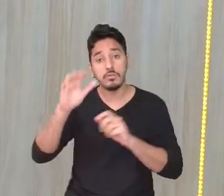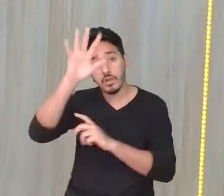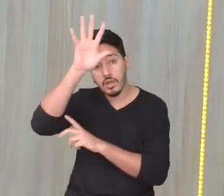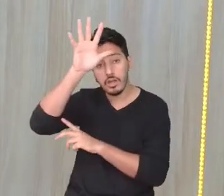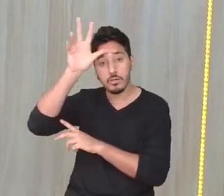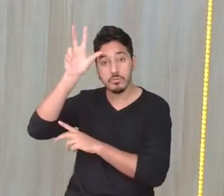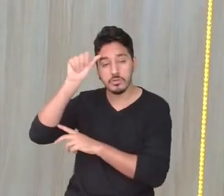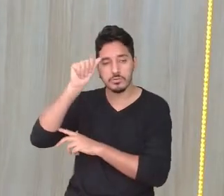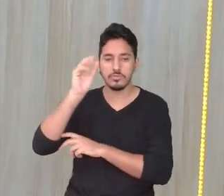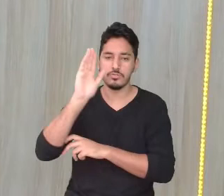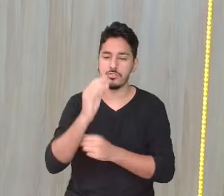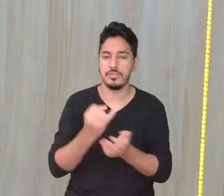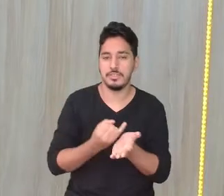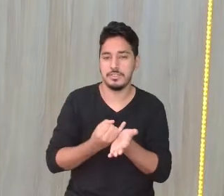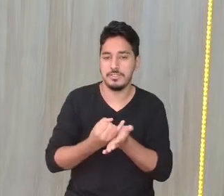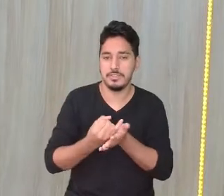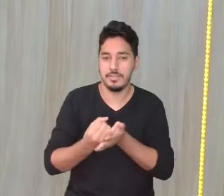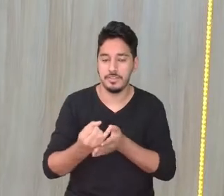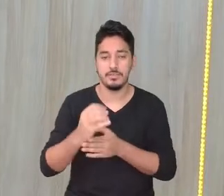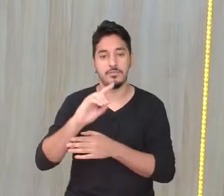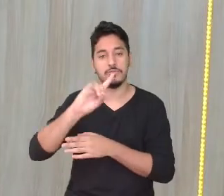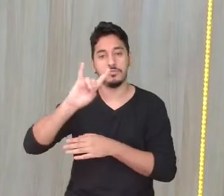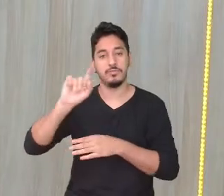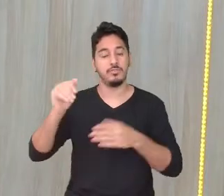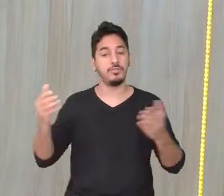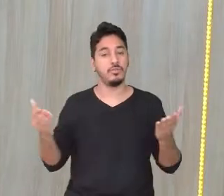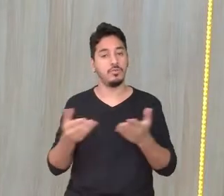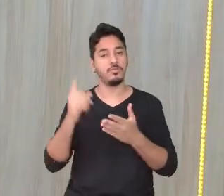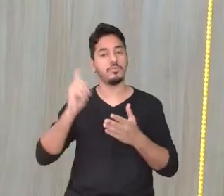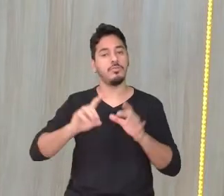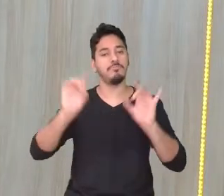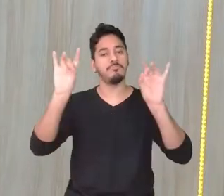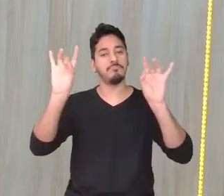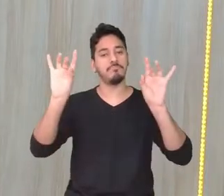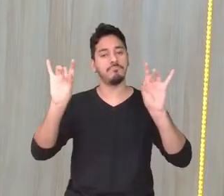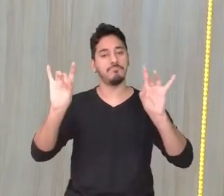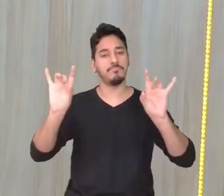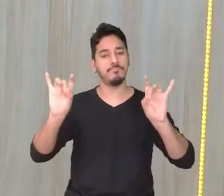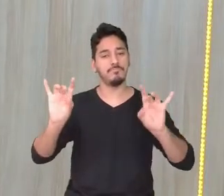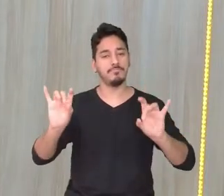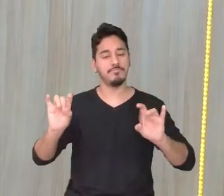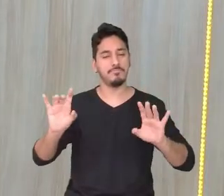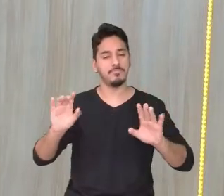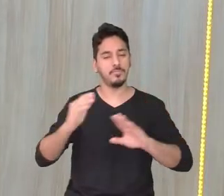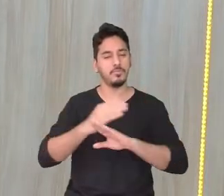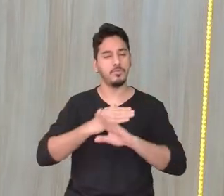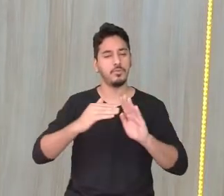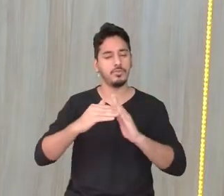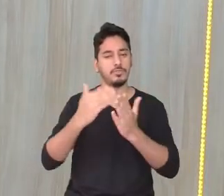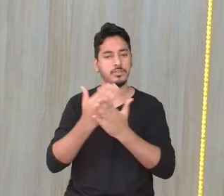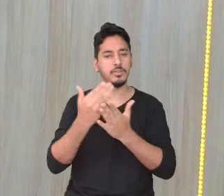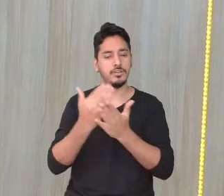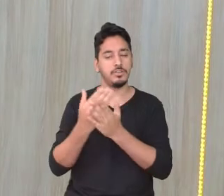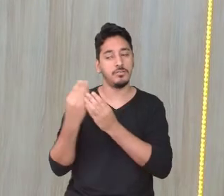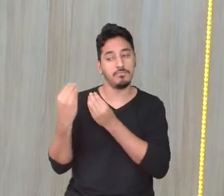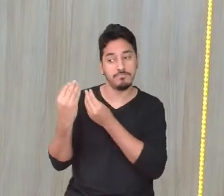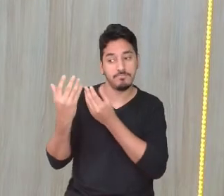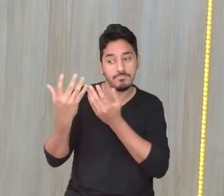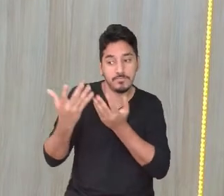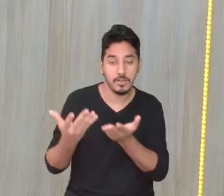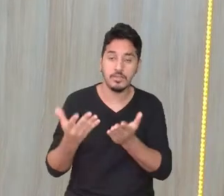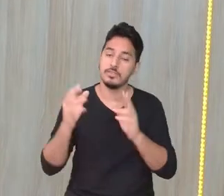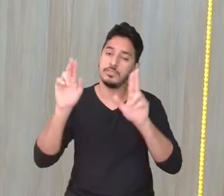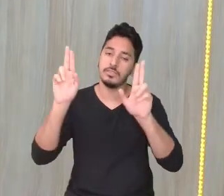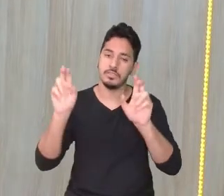Já iniciamos o dia de hoje, porque é um dia especial. Todas as aulas estão trazendo essa temática